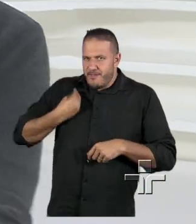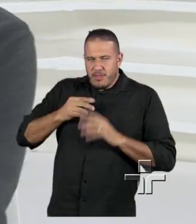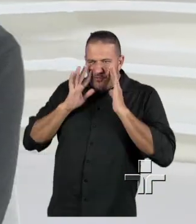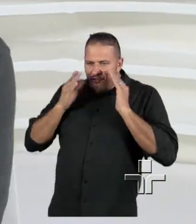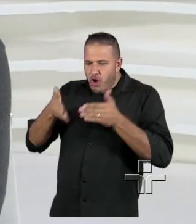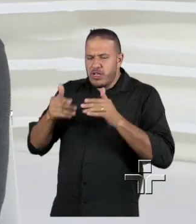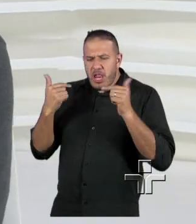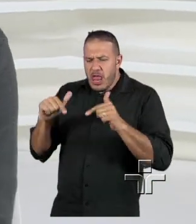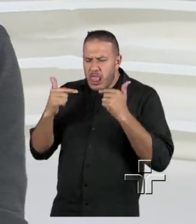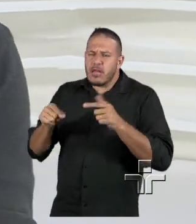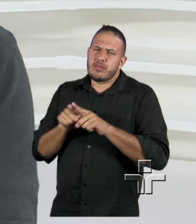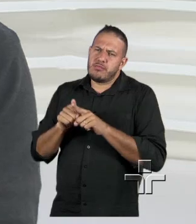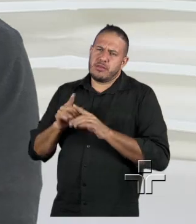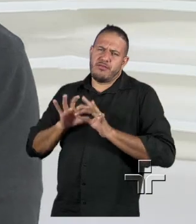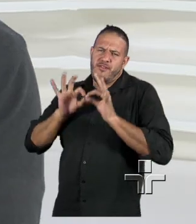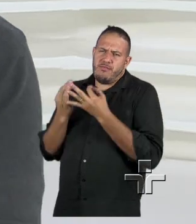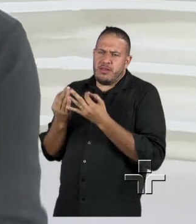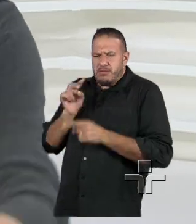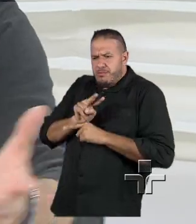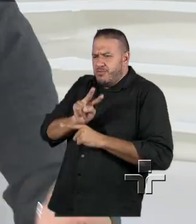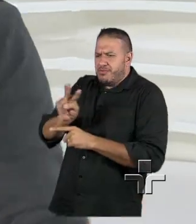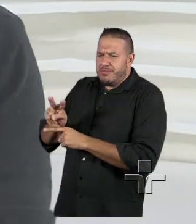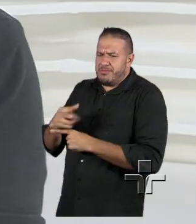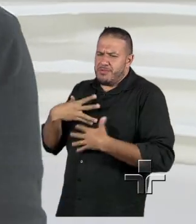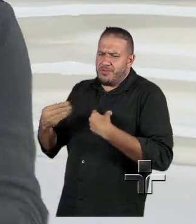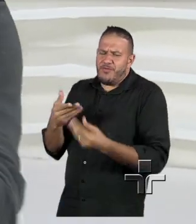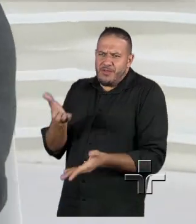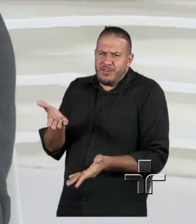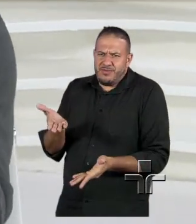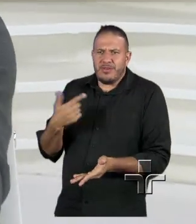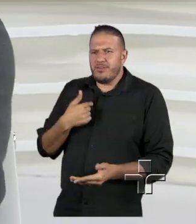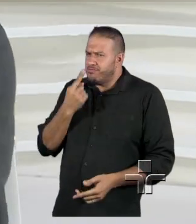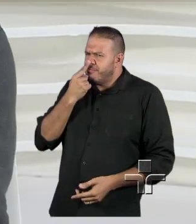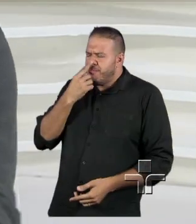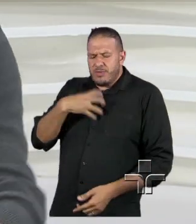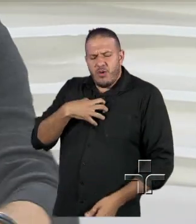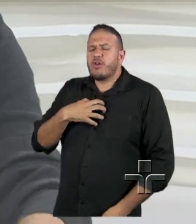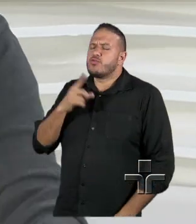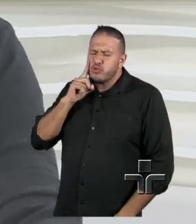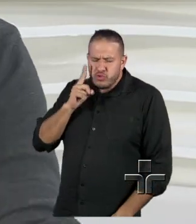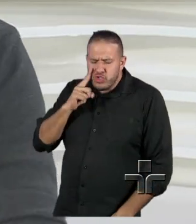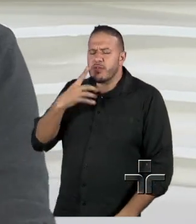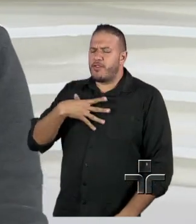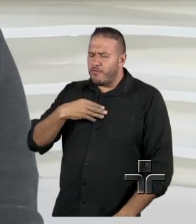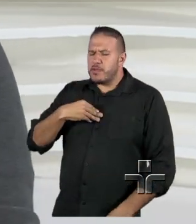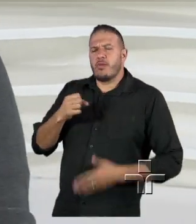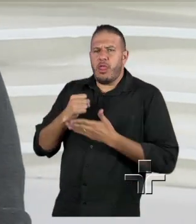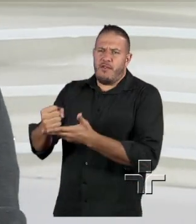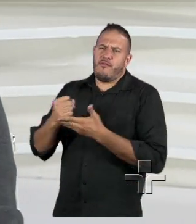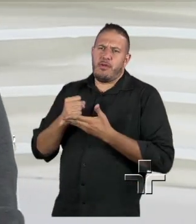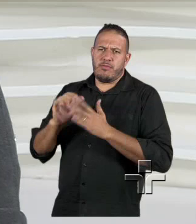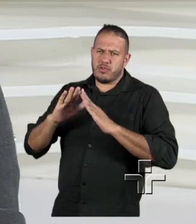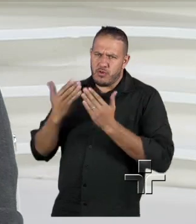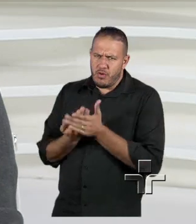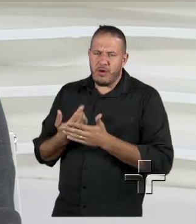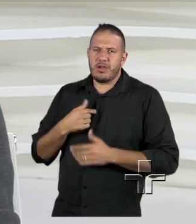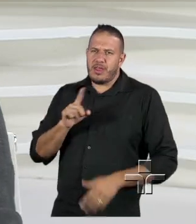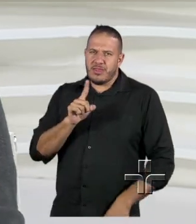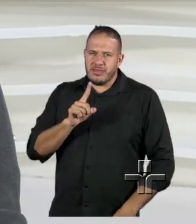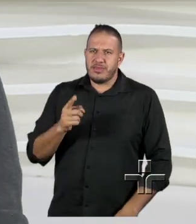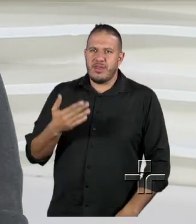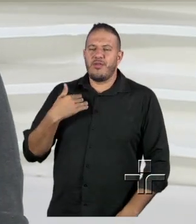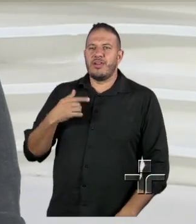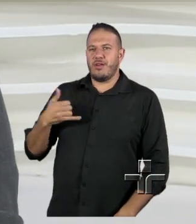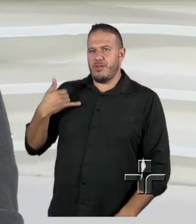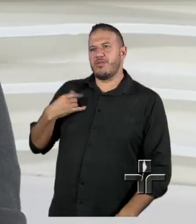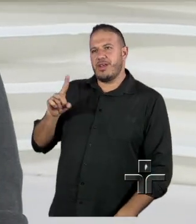trabalho e na minha família, que eu preciso cuidar das crianças, né? Tá perto, faço questão de todos os dias levar meus filhos à escola, não mais o 17 que vai para a